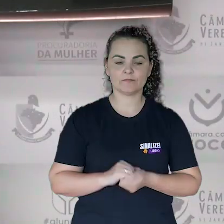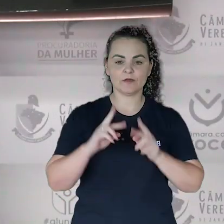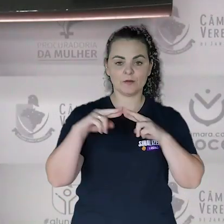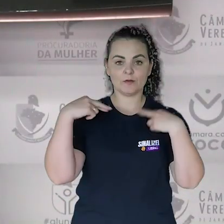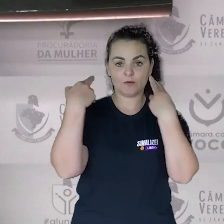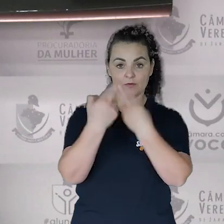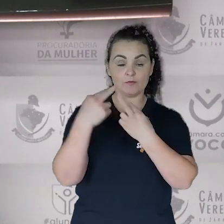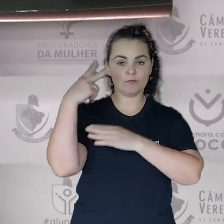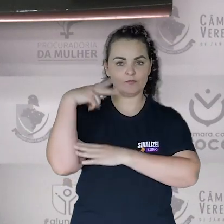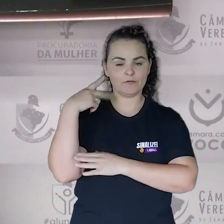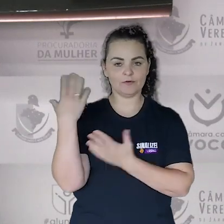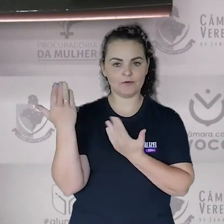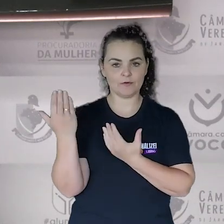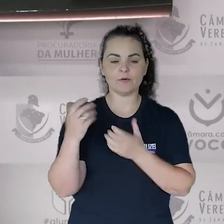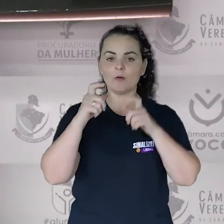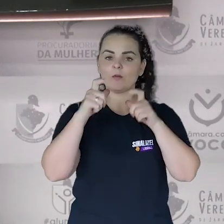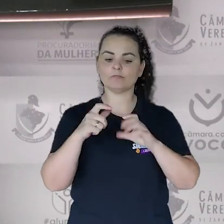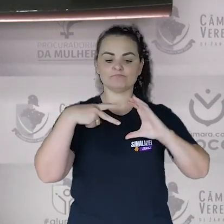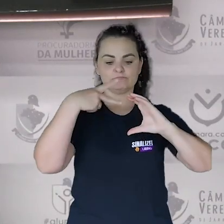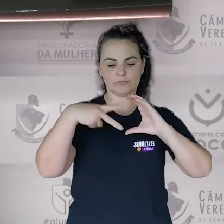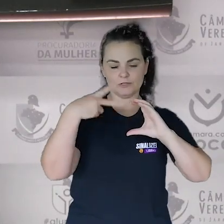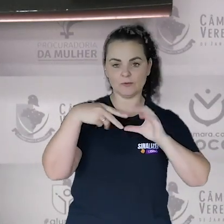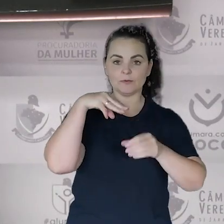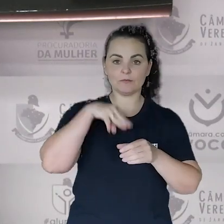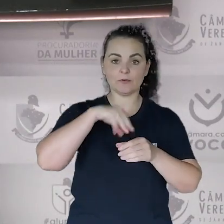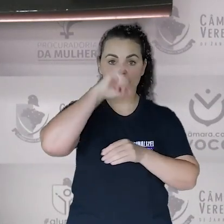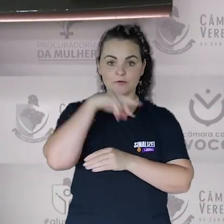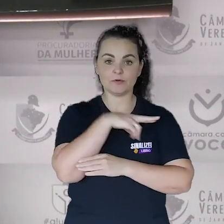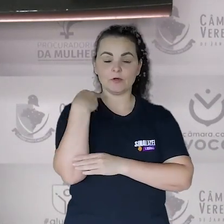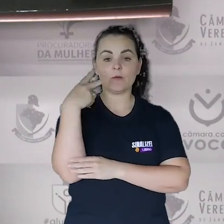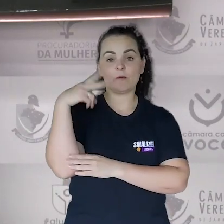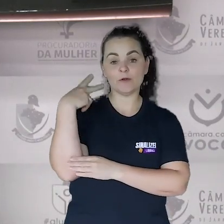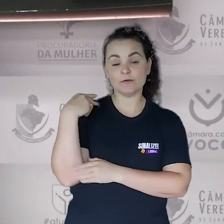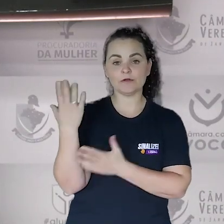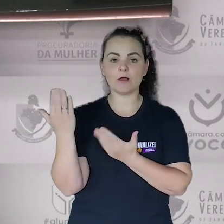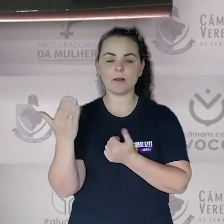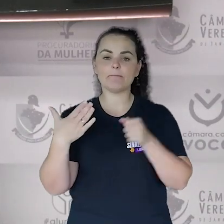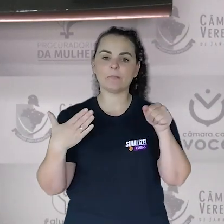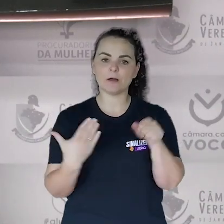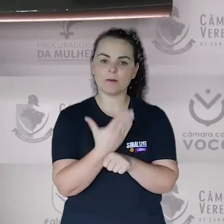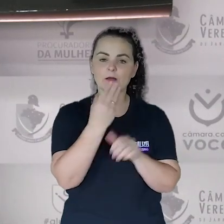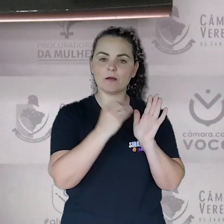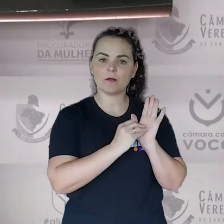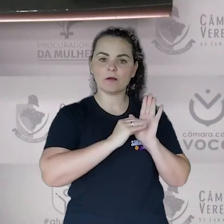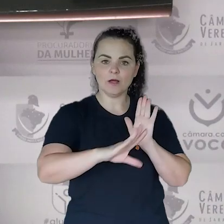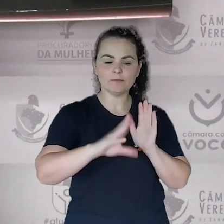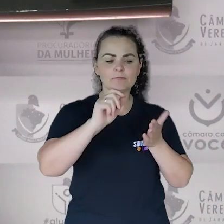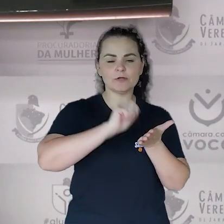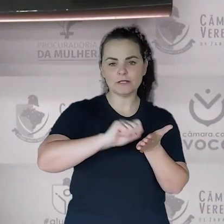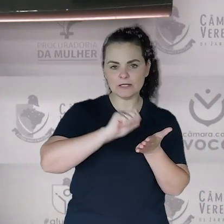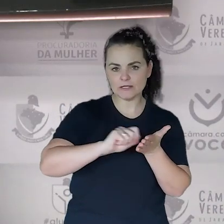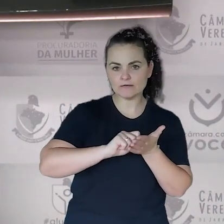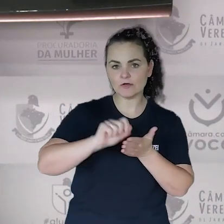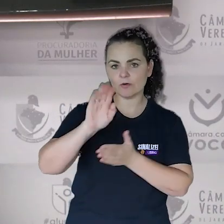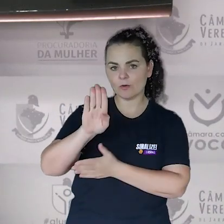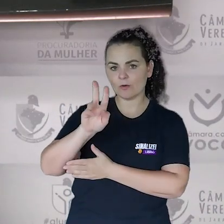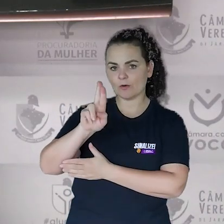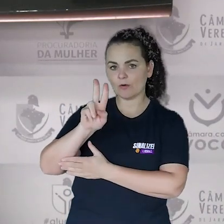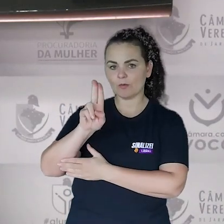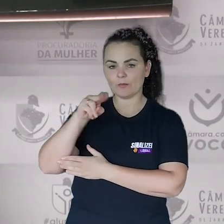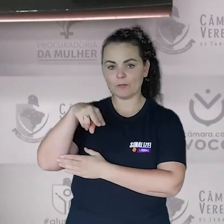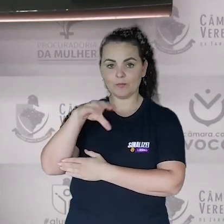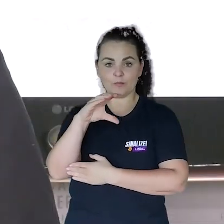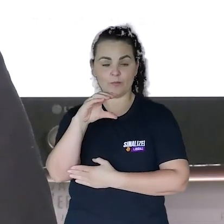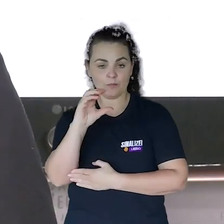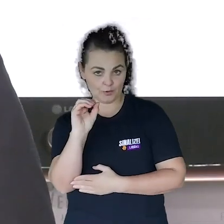na sessão Mirim realizada na Câmara Municipal de Jaraguá do Sul os vereadores Mirins aprovaram uma indicação de autoria de Bruno Henrique